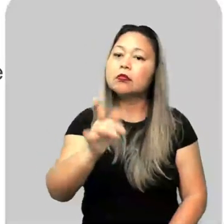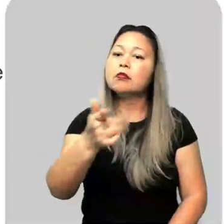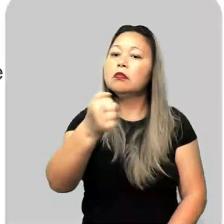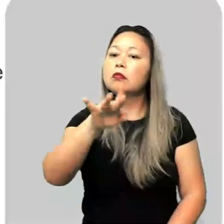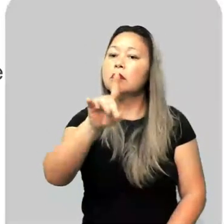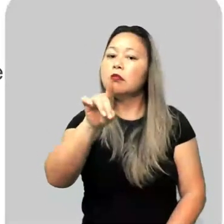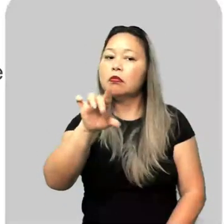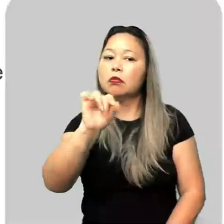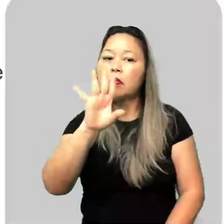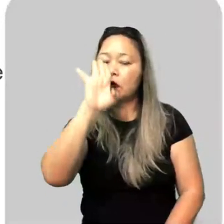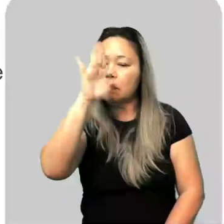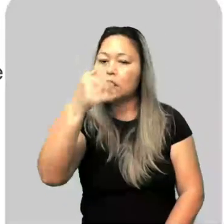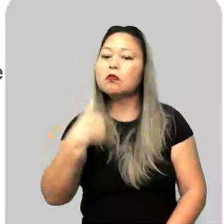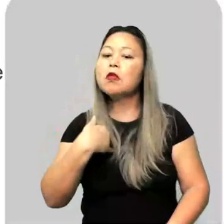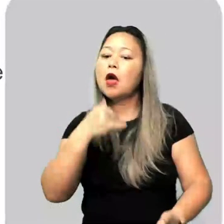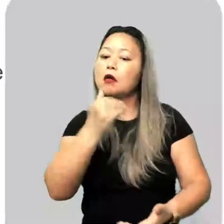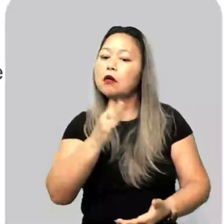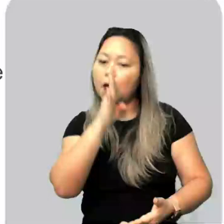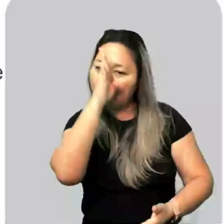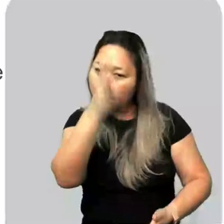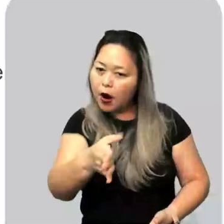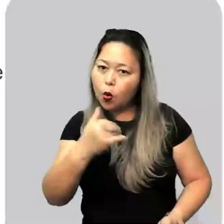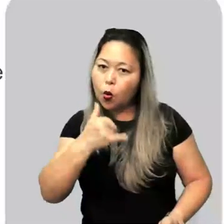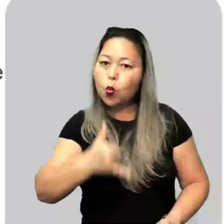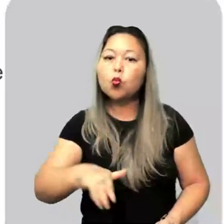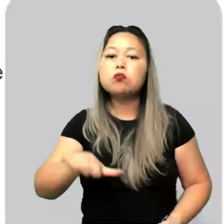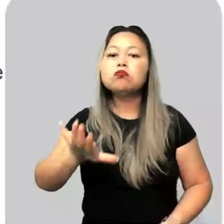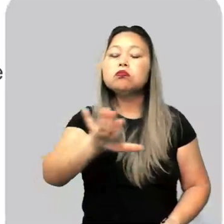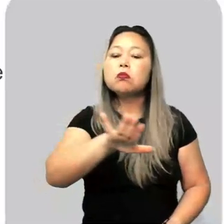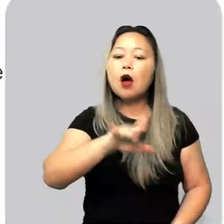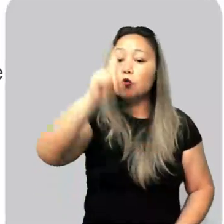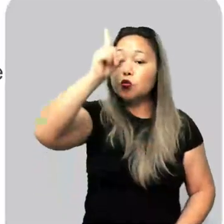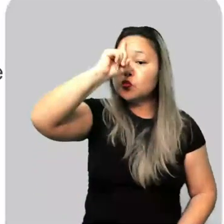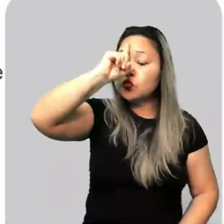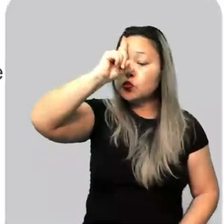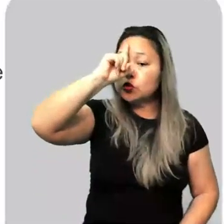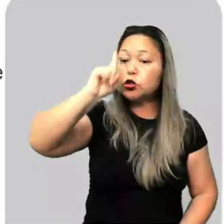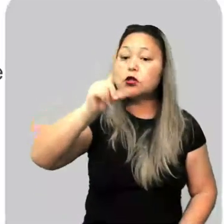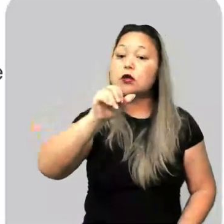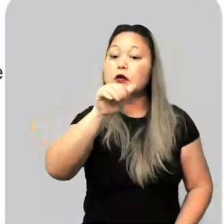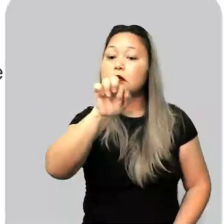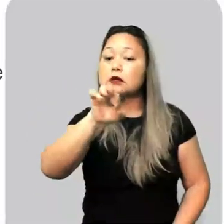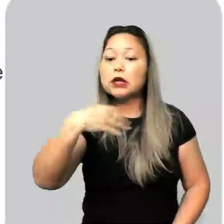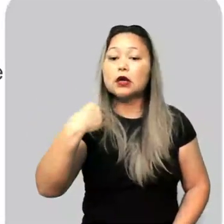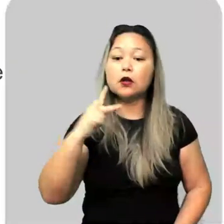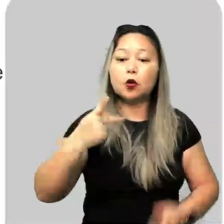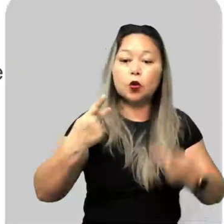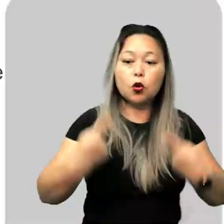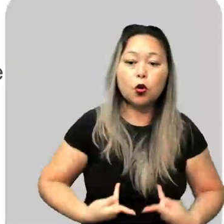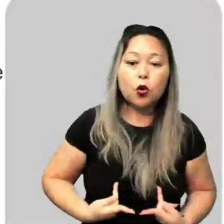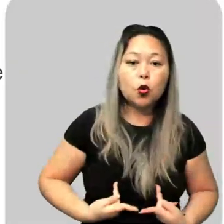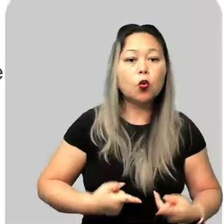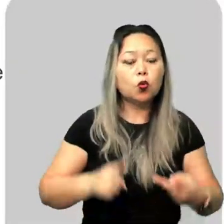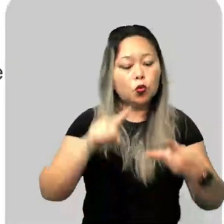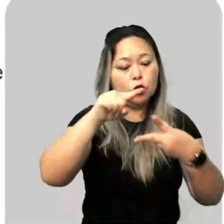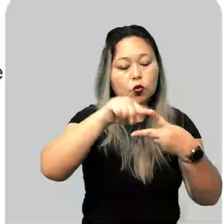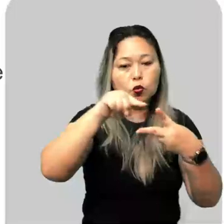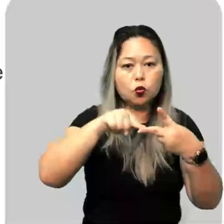glicídios são as principais fontes de energia diária para os seres humanos e são classificados em